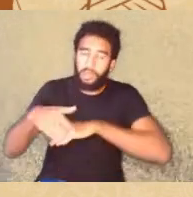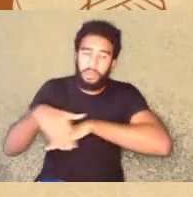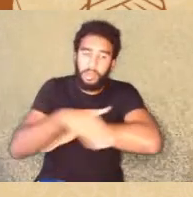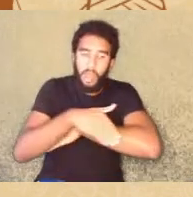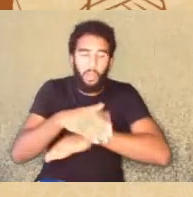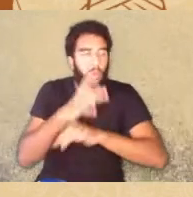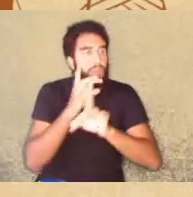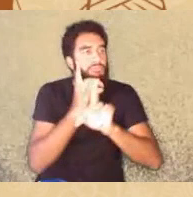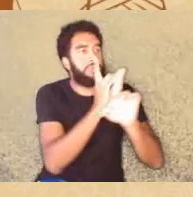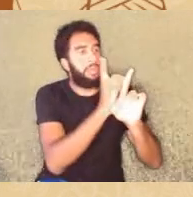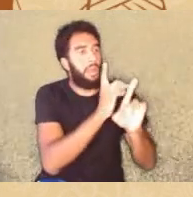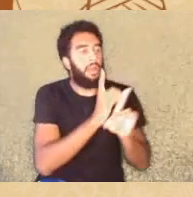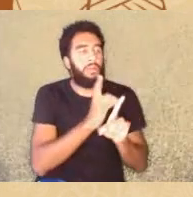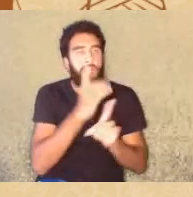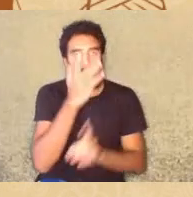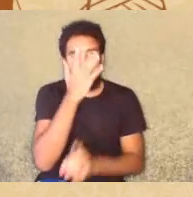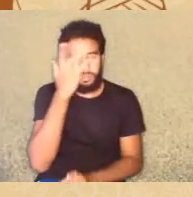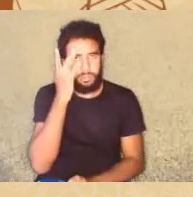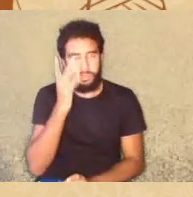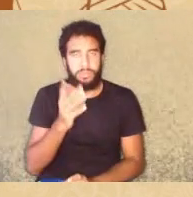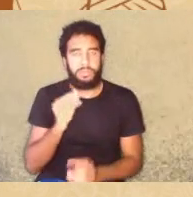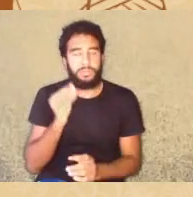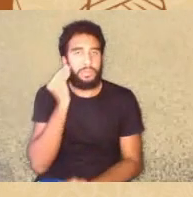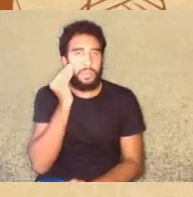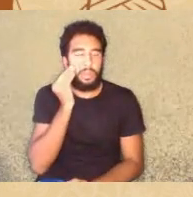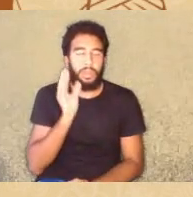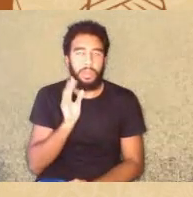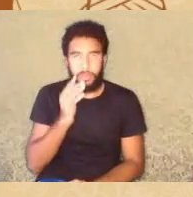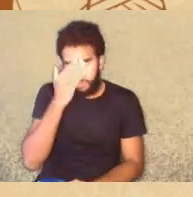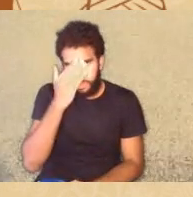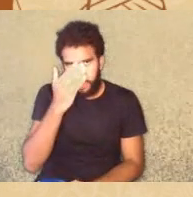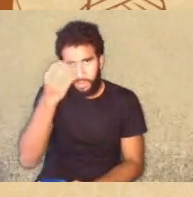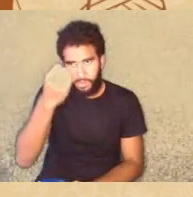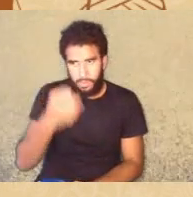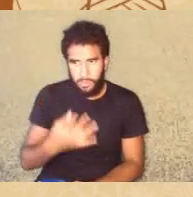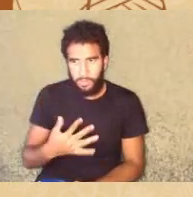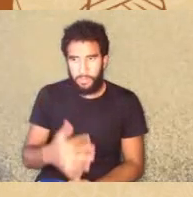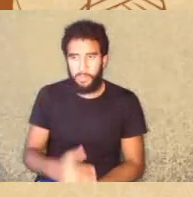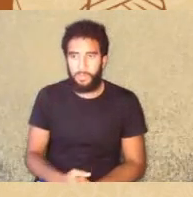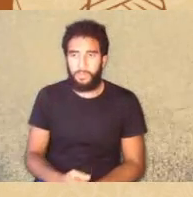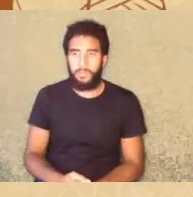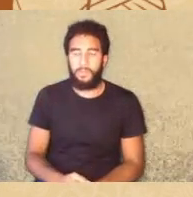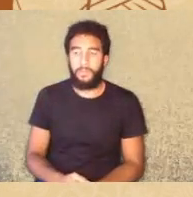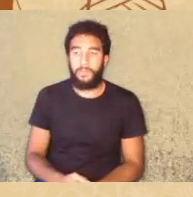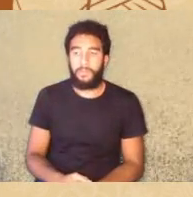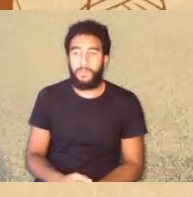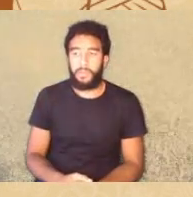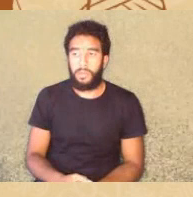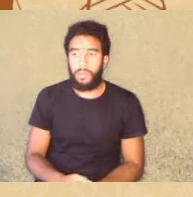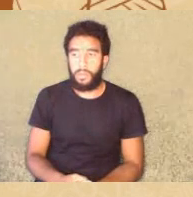com a base e com a própria categoria. Né? Obrigado, querida. De nada, meu.